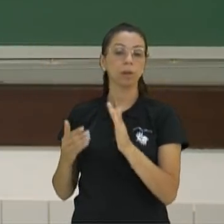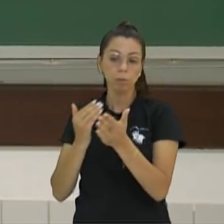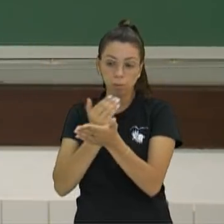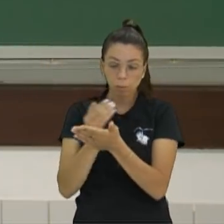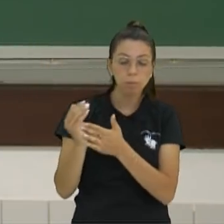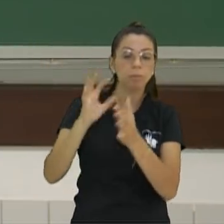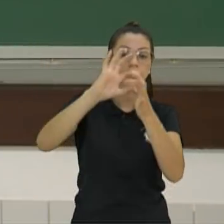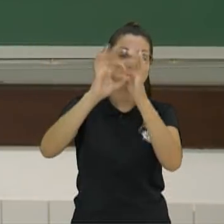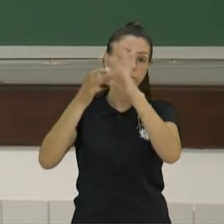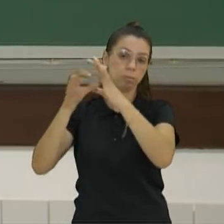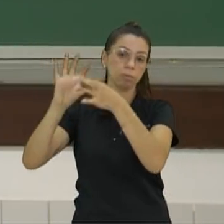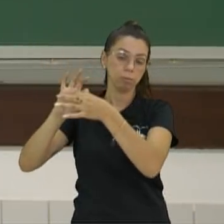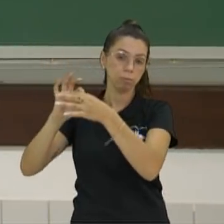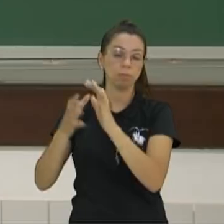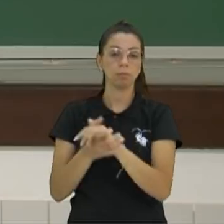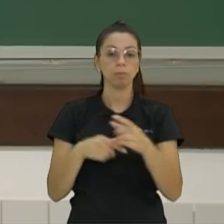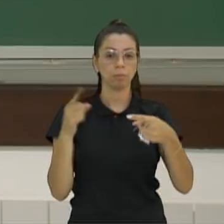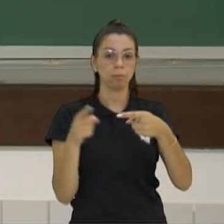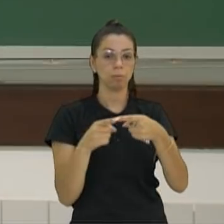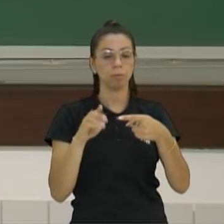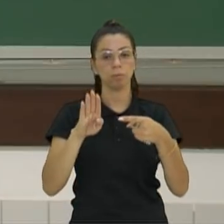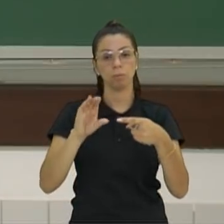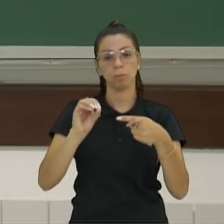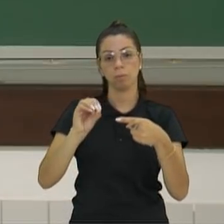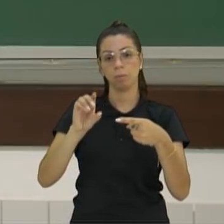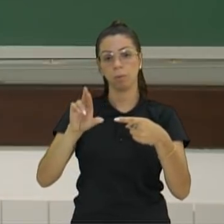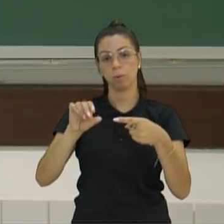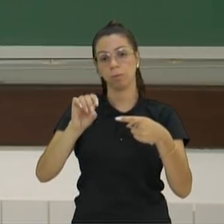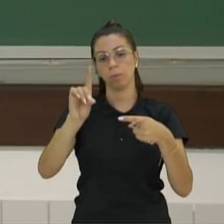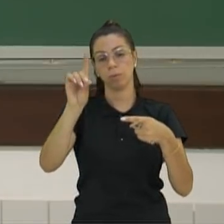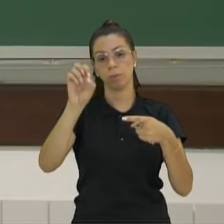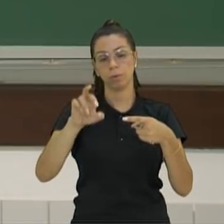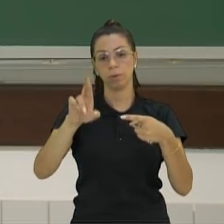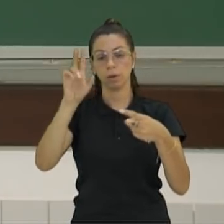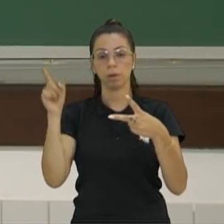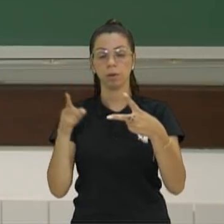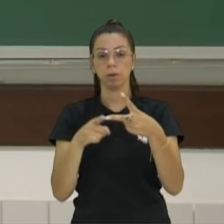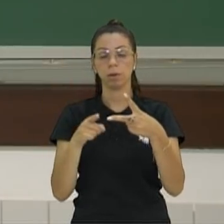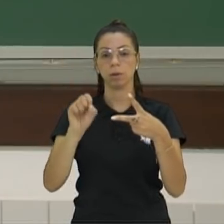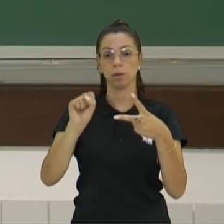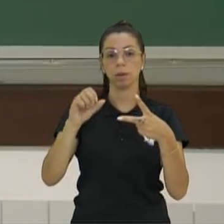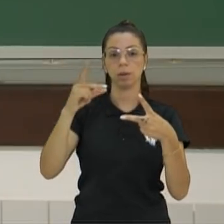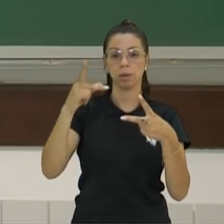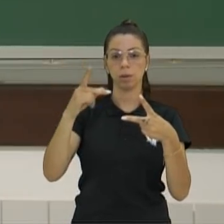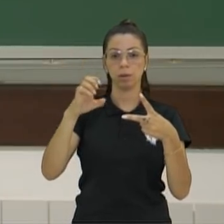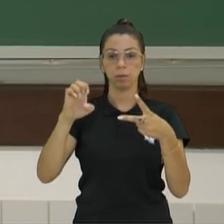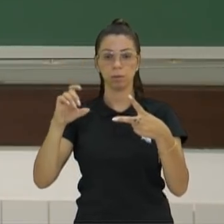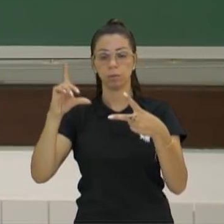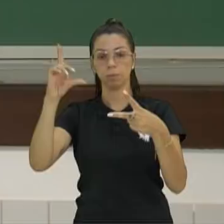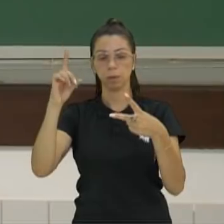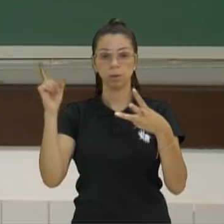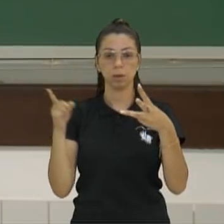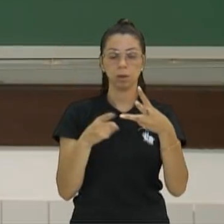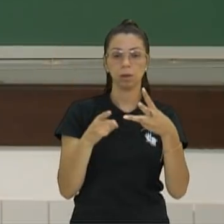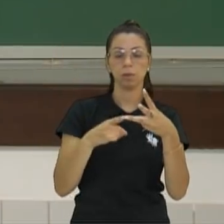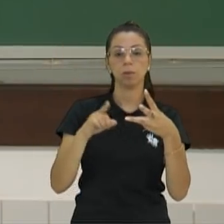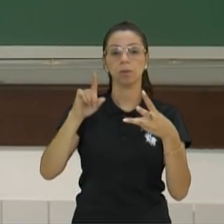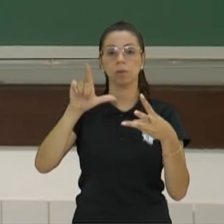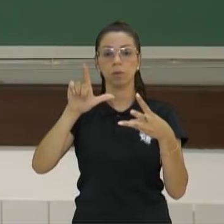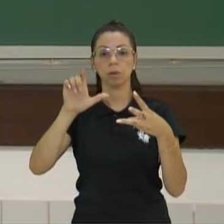algumas modalidades, né, o boulder, o speed e o lead. Boulder, speed, velocidade,